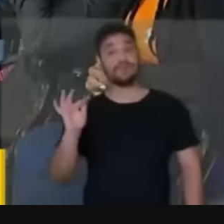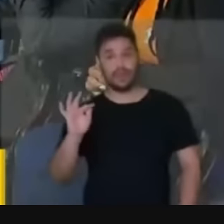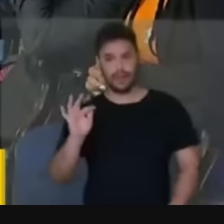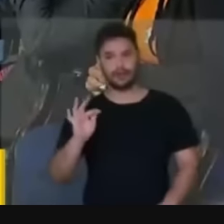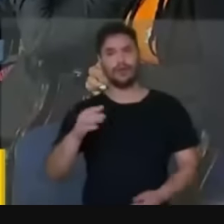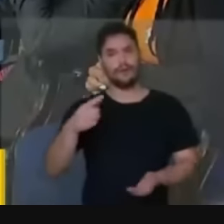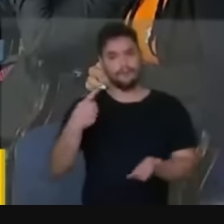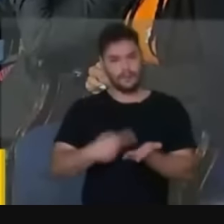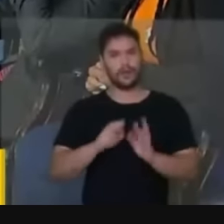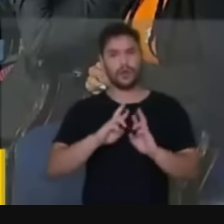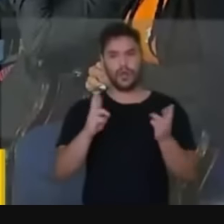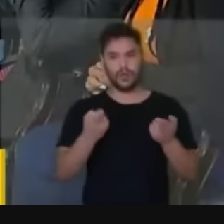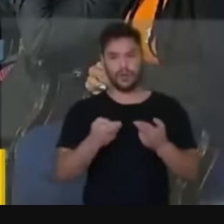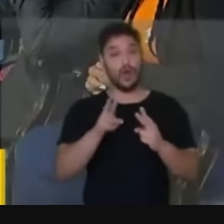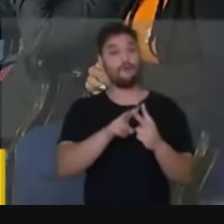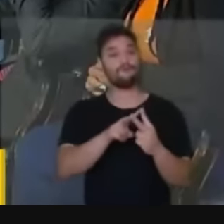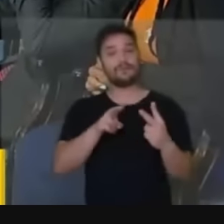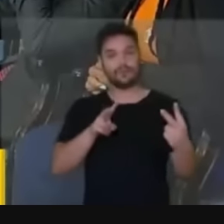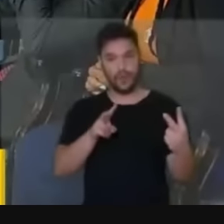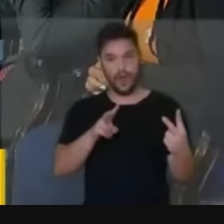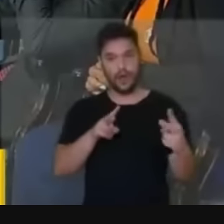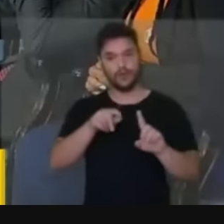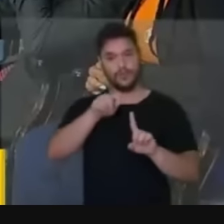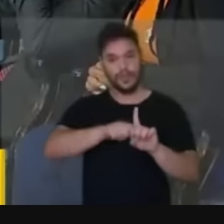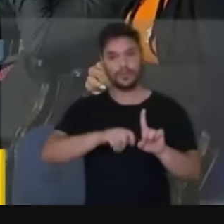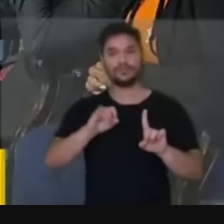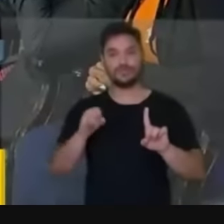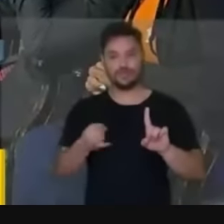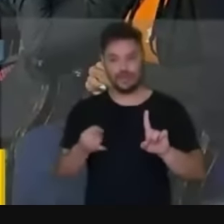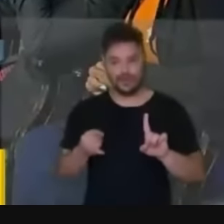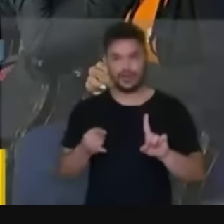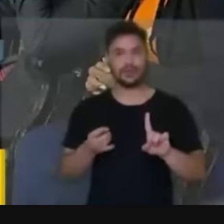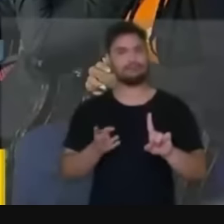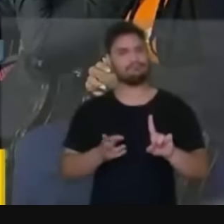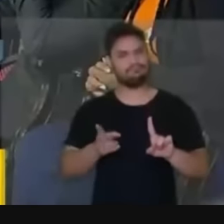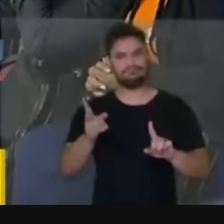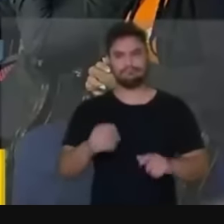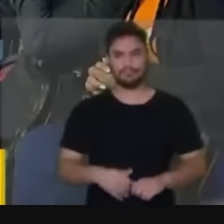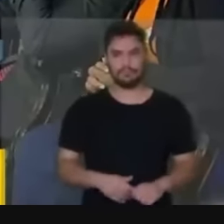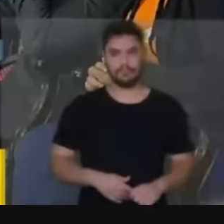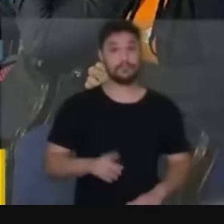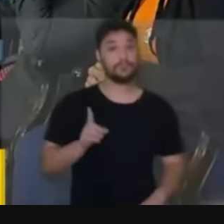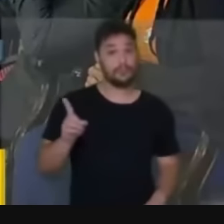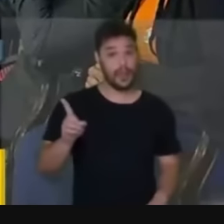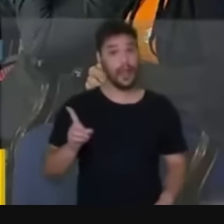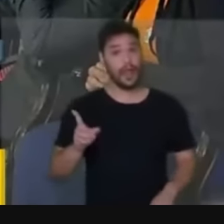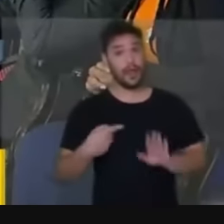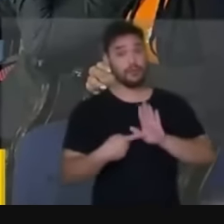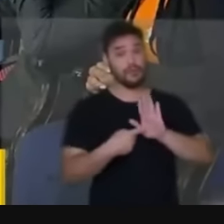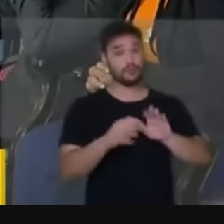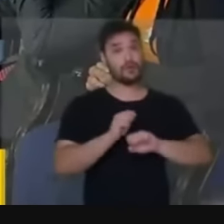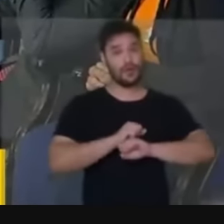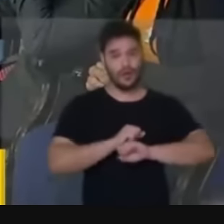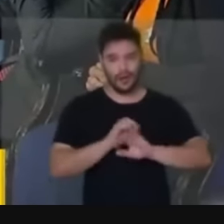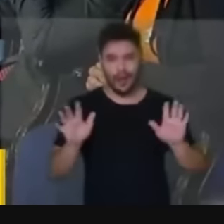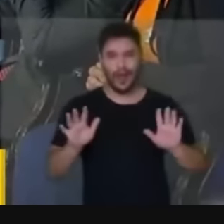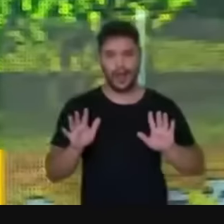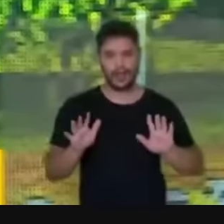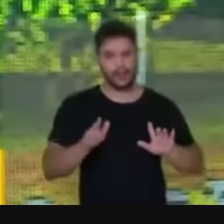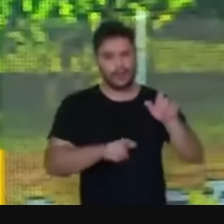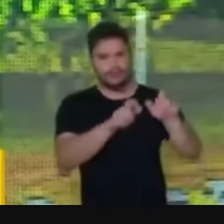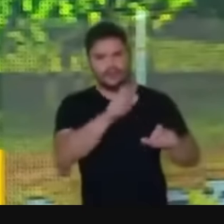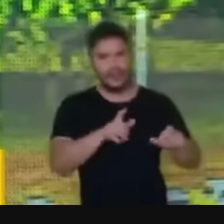durante todo o mês de janeiro. Ministra Rosa deixou bem claro a todos os